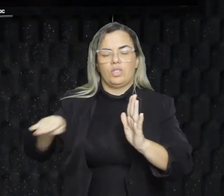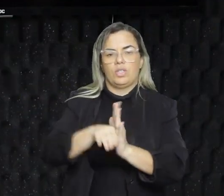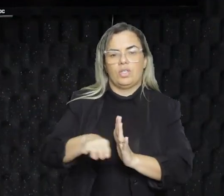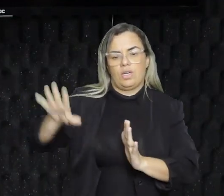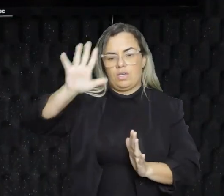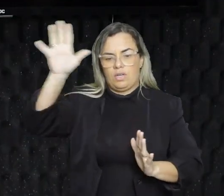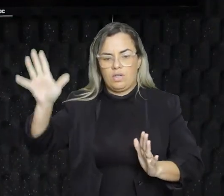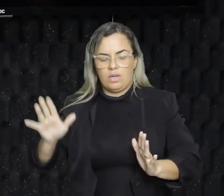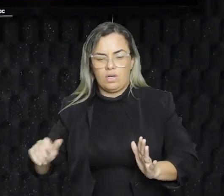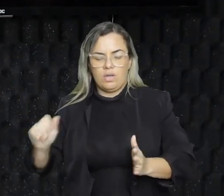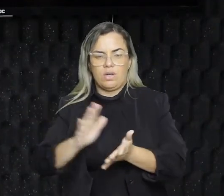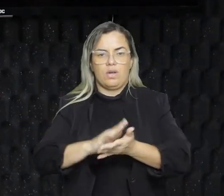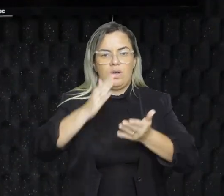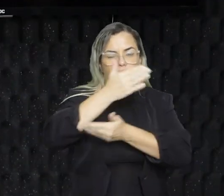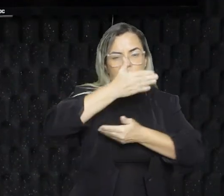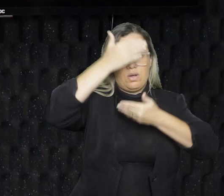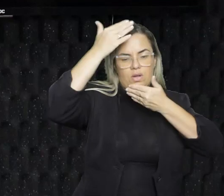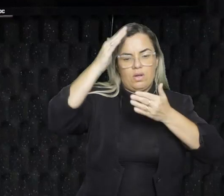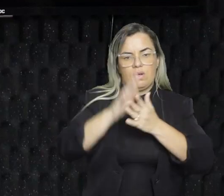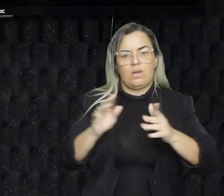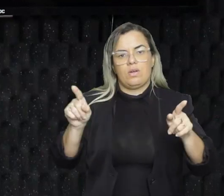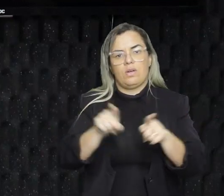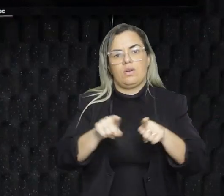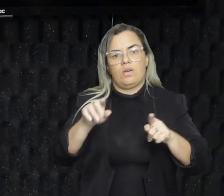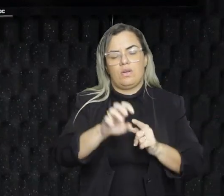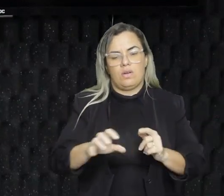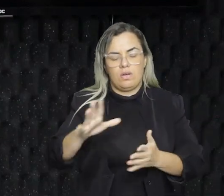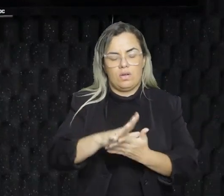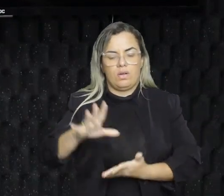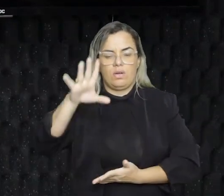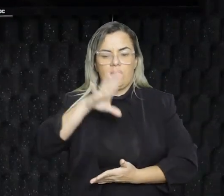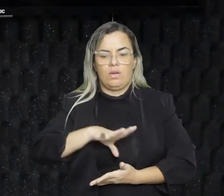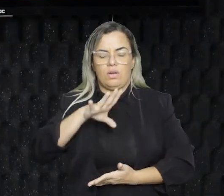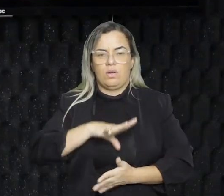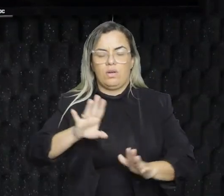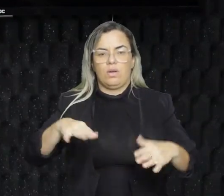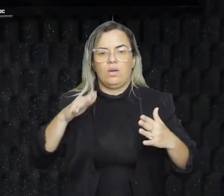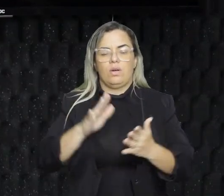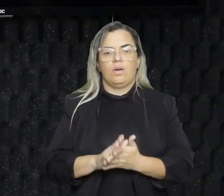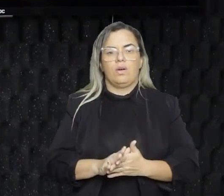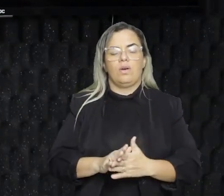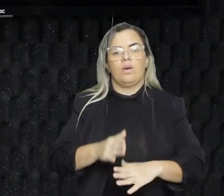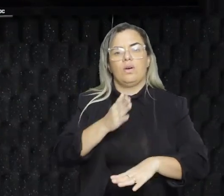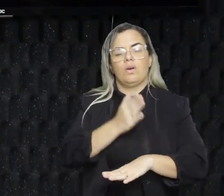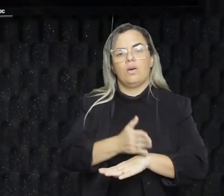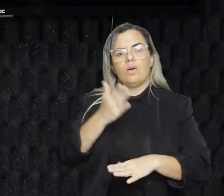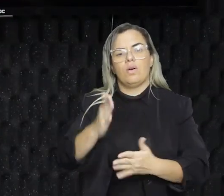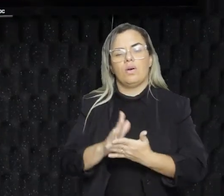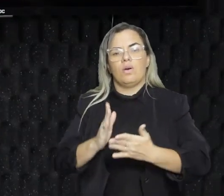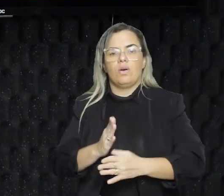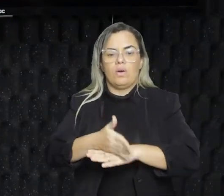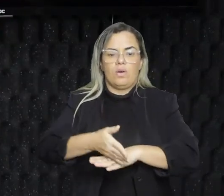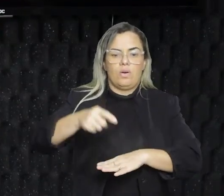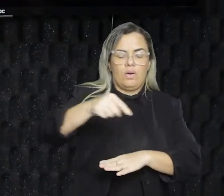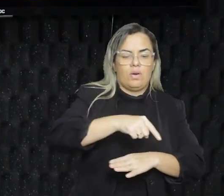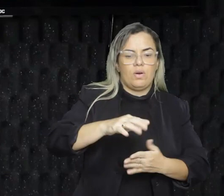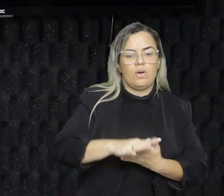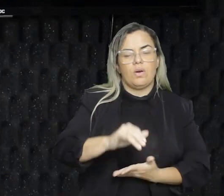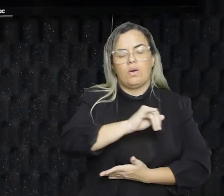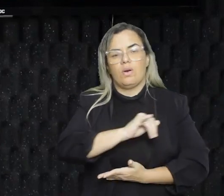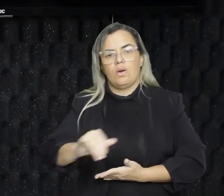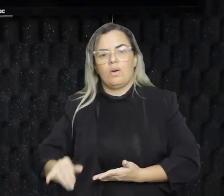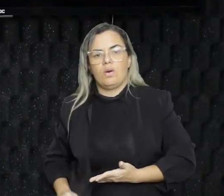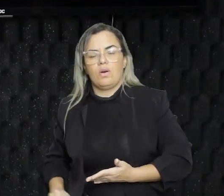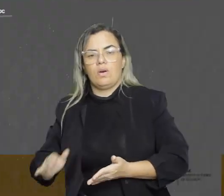já estavam nessa região portuguesa desde ali da Idade Média, com a invasão do Império Islâmico em